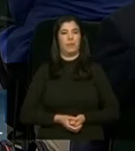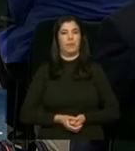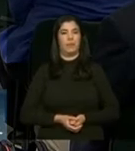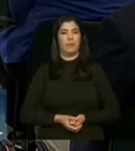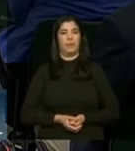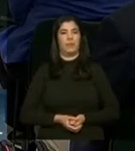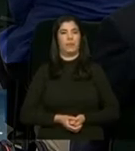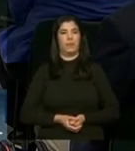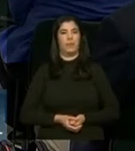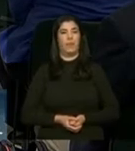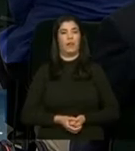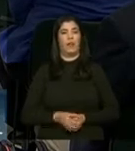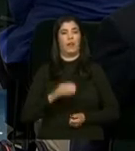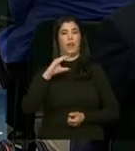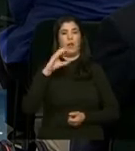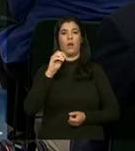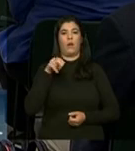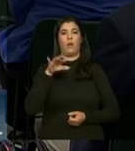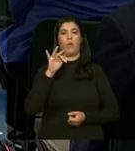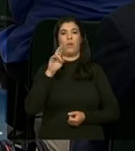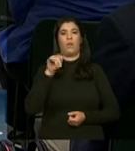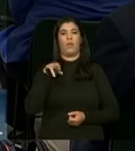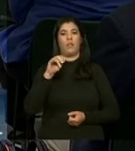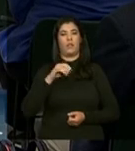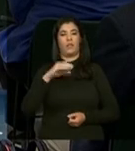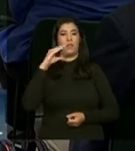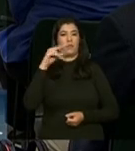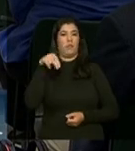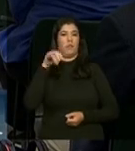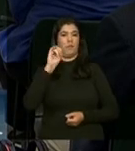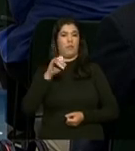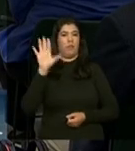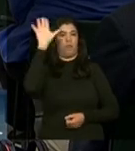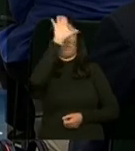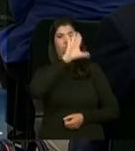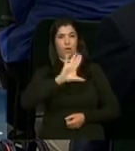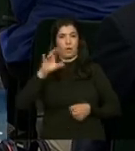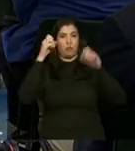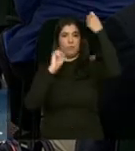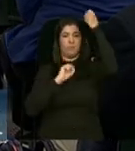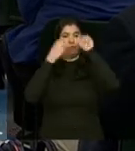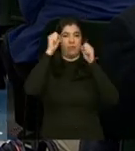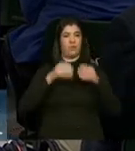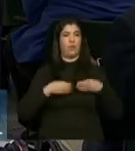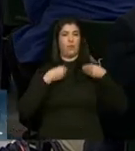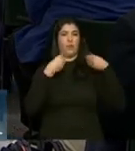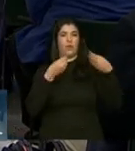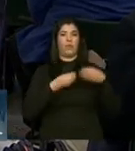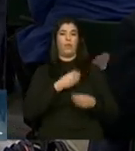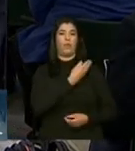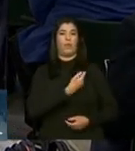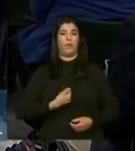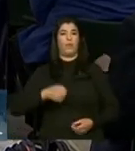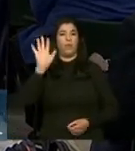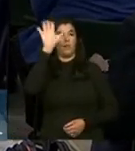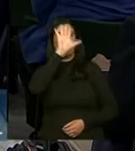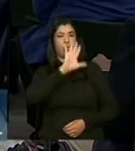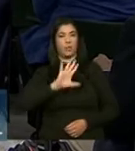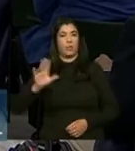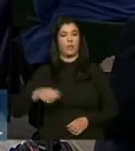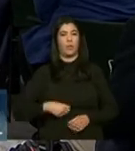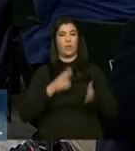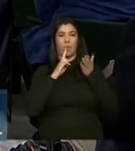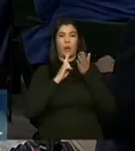A Confederação Nacional da Indústria, CNI, entregou ao governo federal uma carta com os interesses do setor